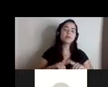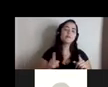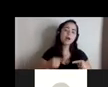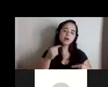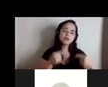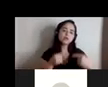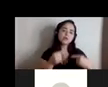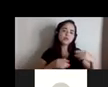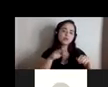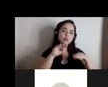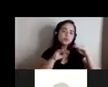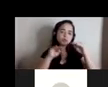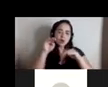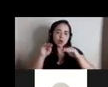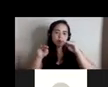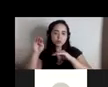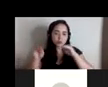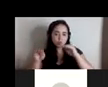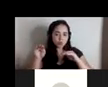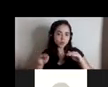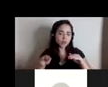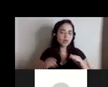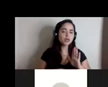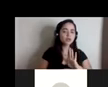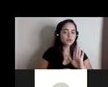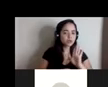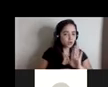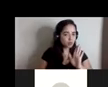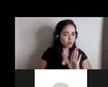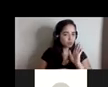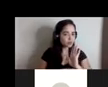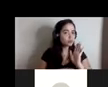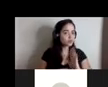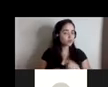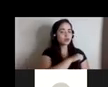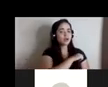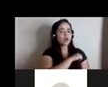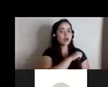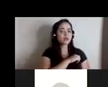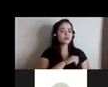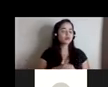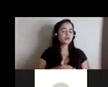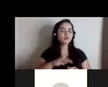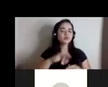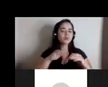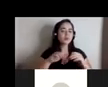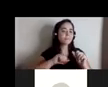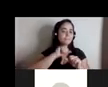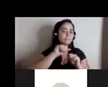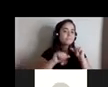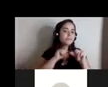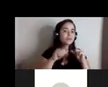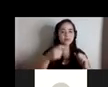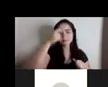essas desigualdades e favorecer que os nossos alunos desconstruam essas desigualdades com